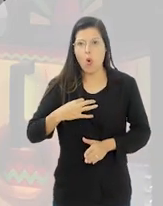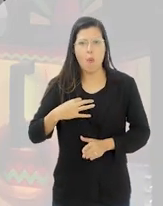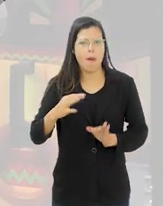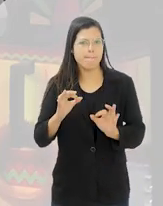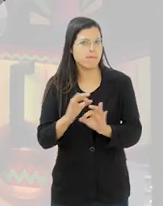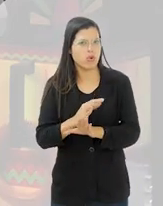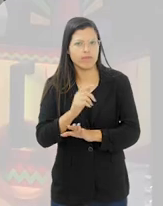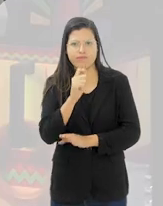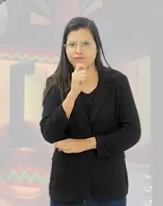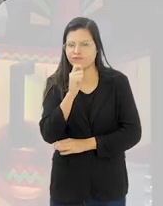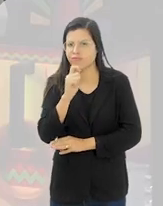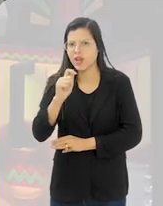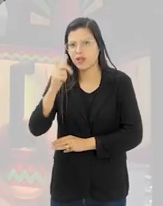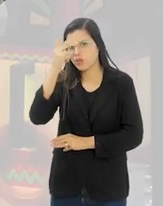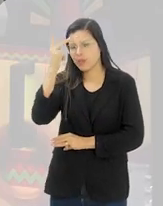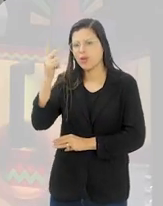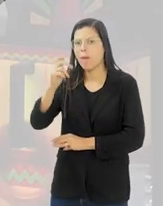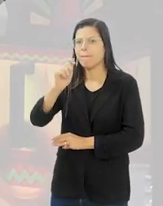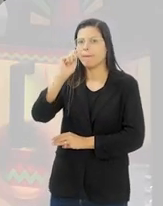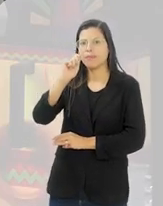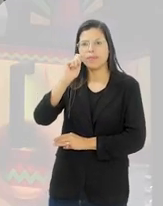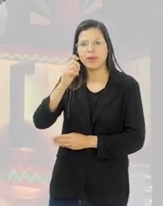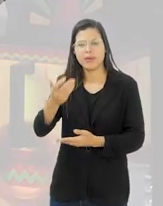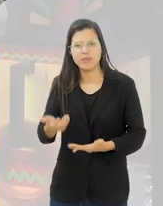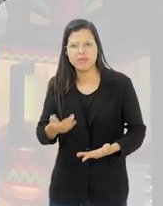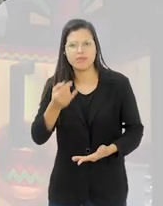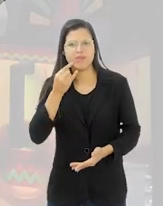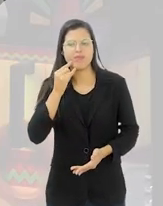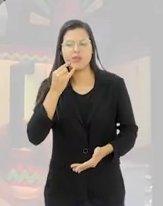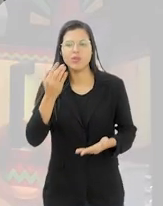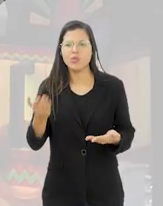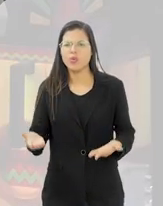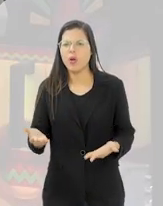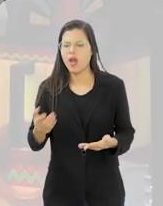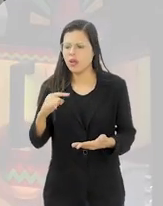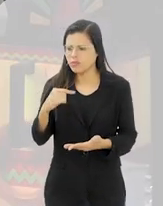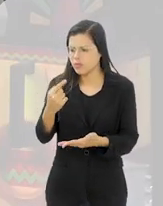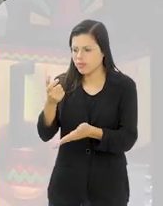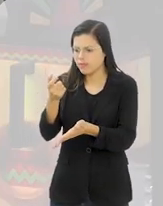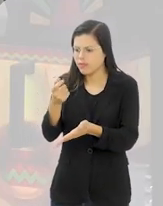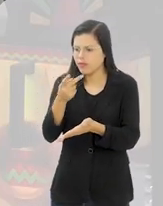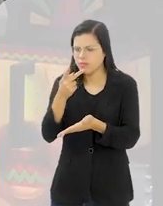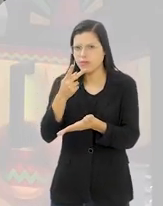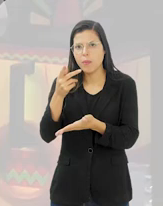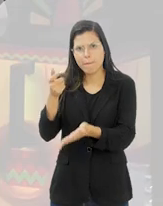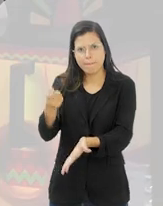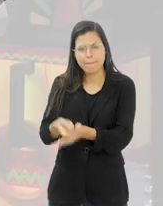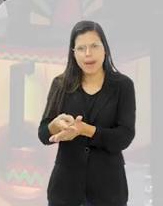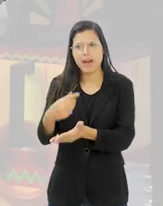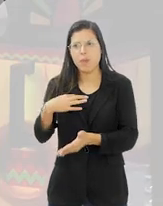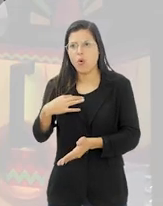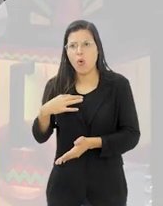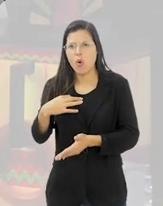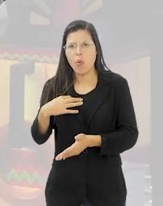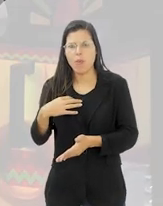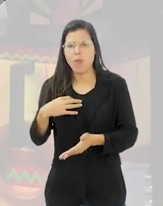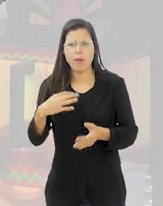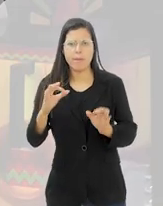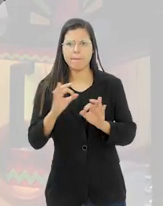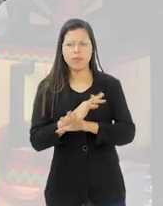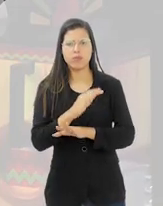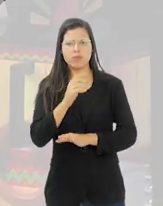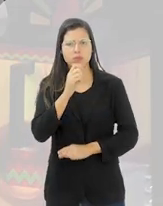estava todo mundo mamado, todo mundo bebendo, e a gente falou assim, ué, mas a gente pagou a roupa e não tinha nada pronto. Eu nunca tinha